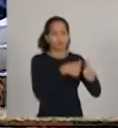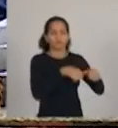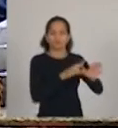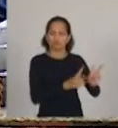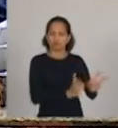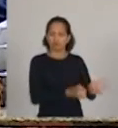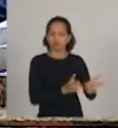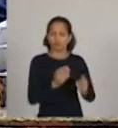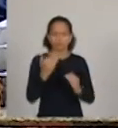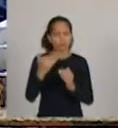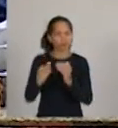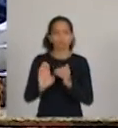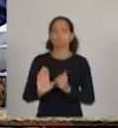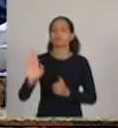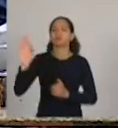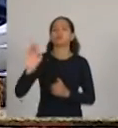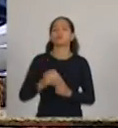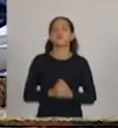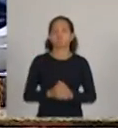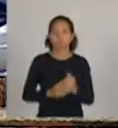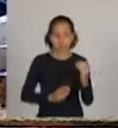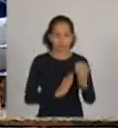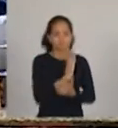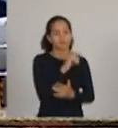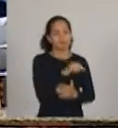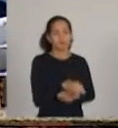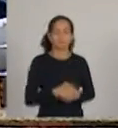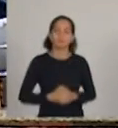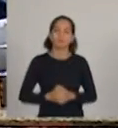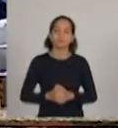como se encontram, os contrários se manifestam. Aprovado.